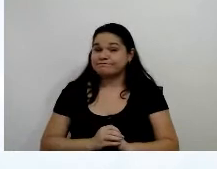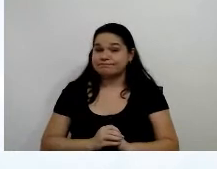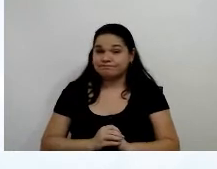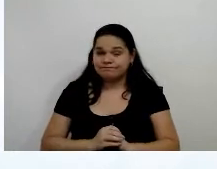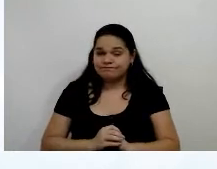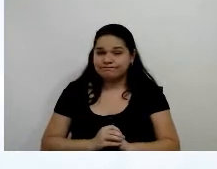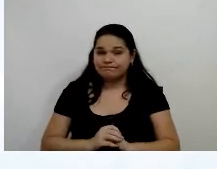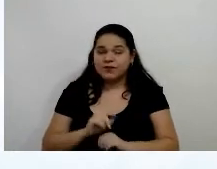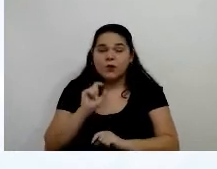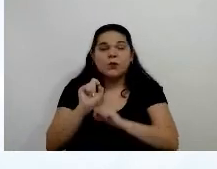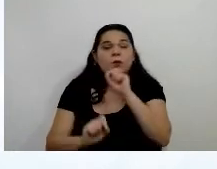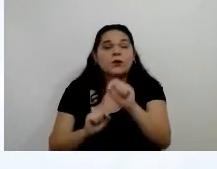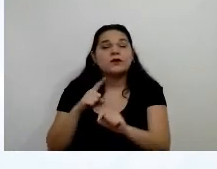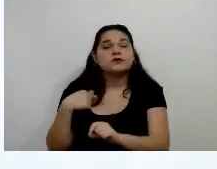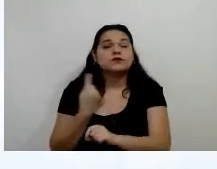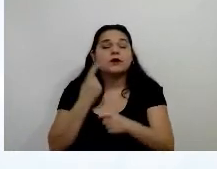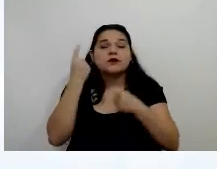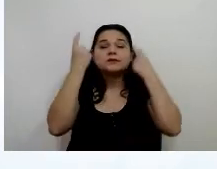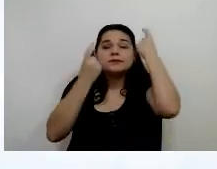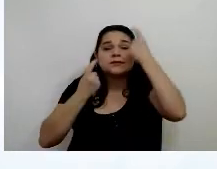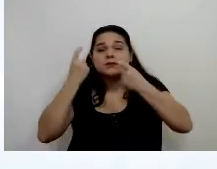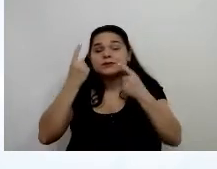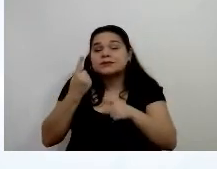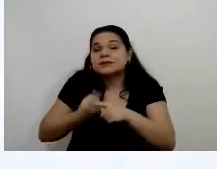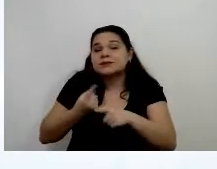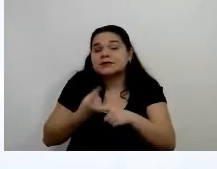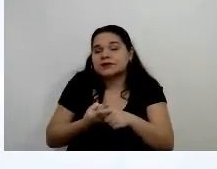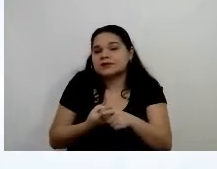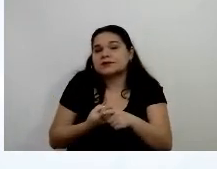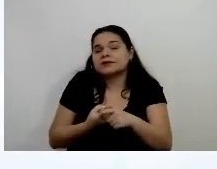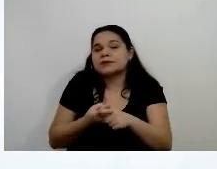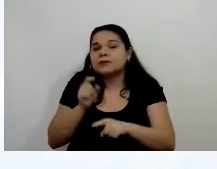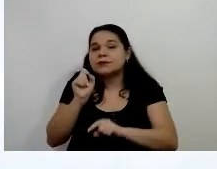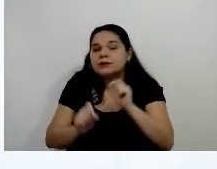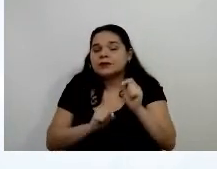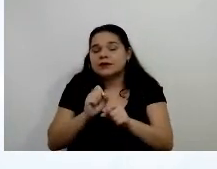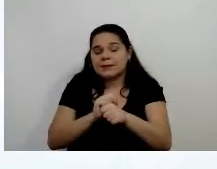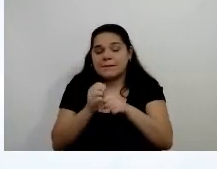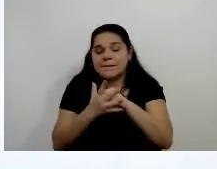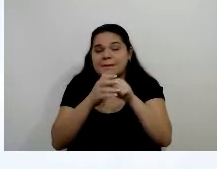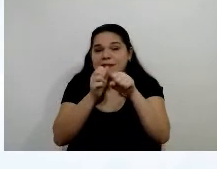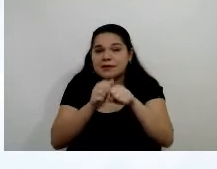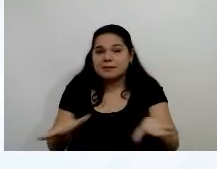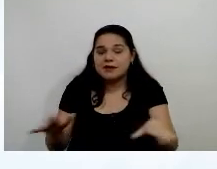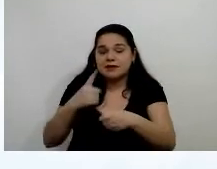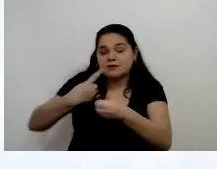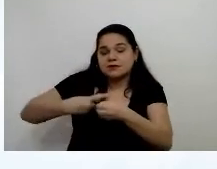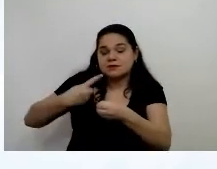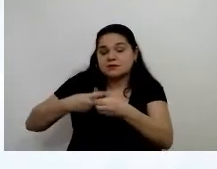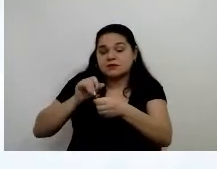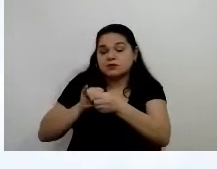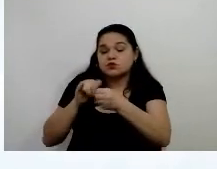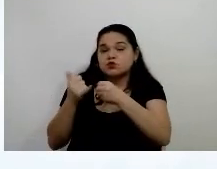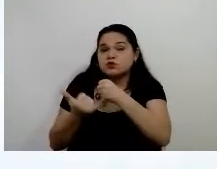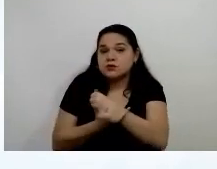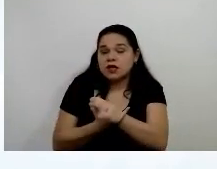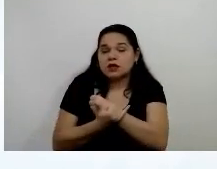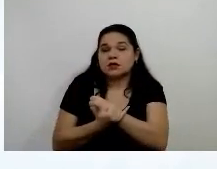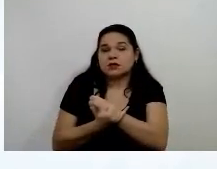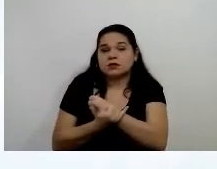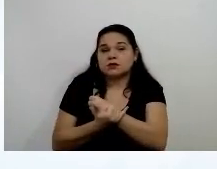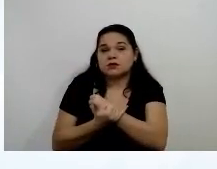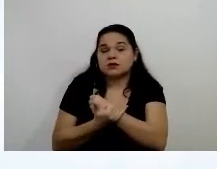que nos preocupa em termos de pandemia em São José dos Pinhais e com o presidente